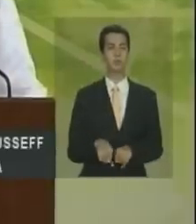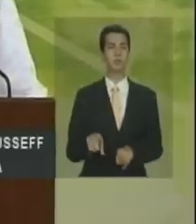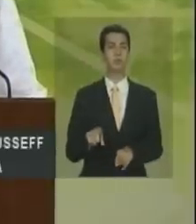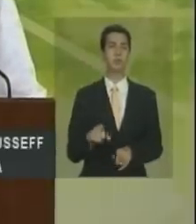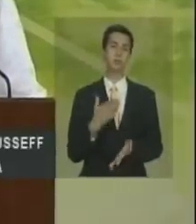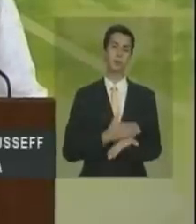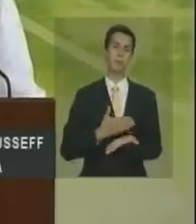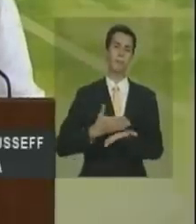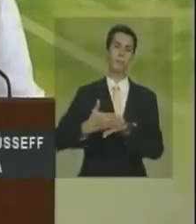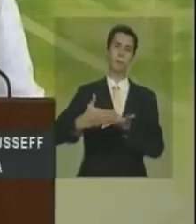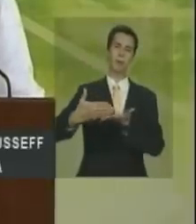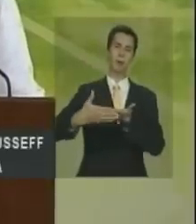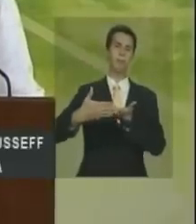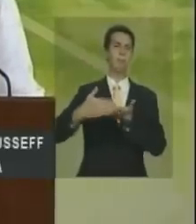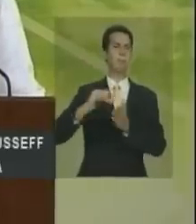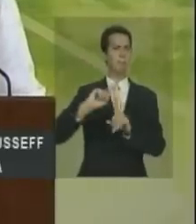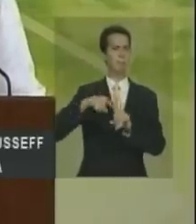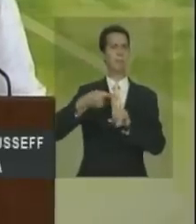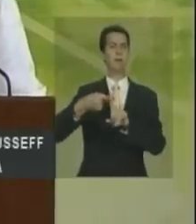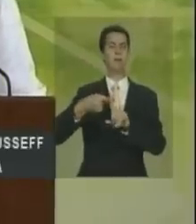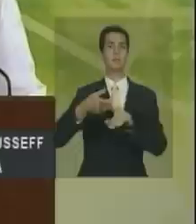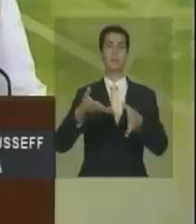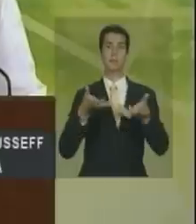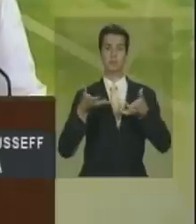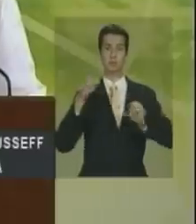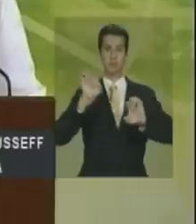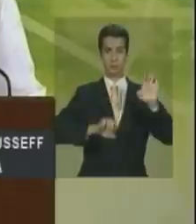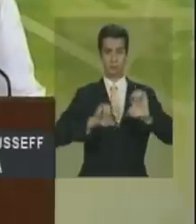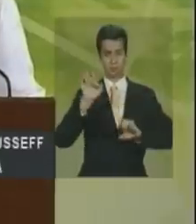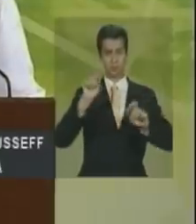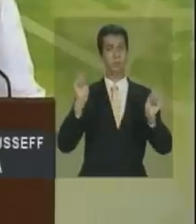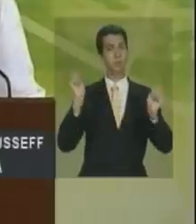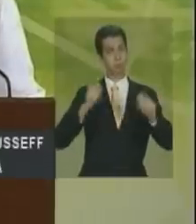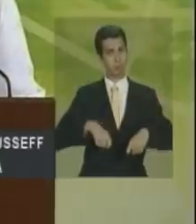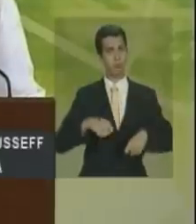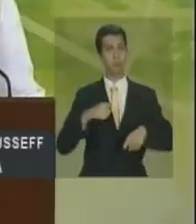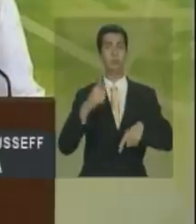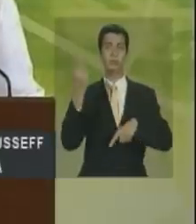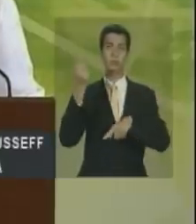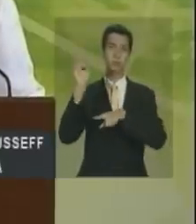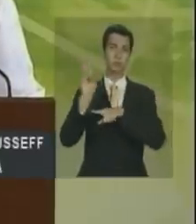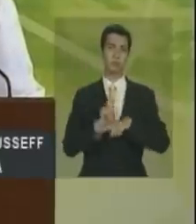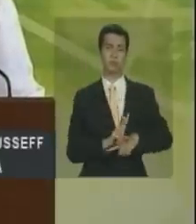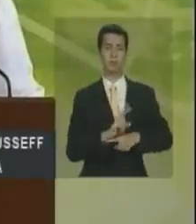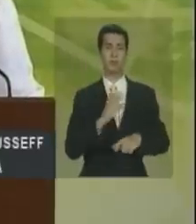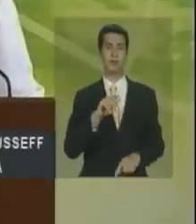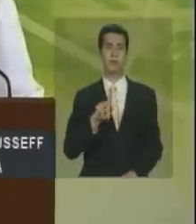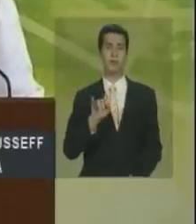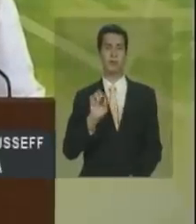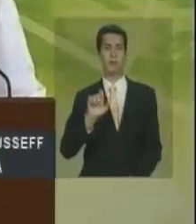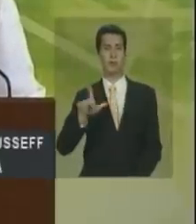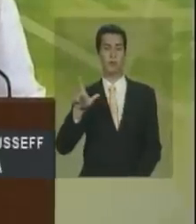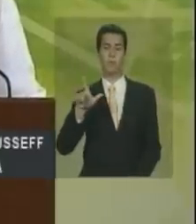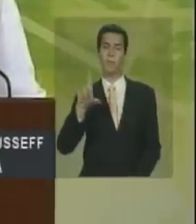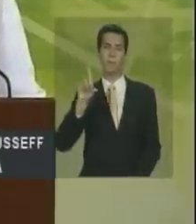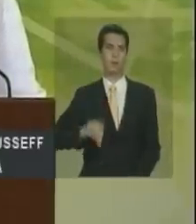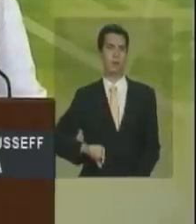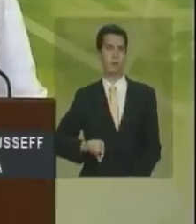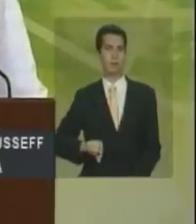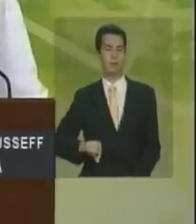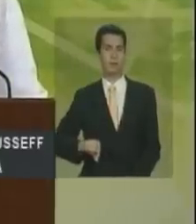para os financiamentos, queremos que mais empresas tenham acesso a um custo de capital menor. Queremos,